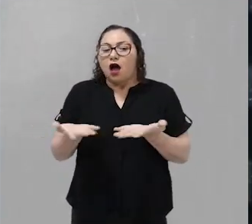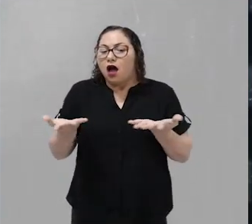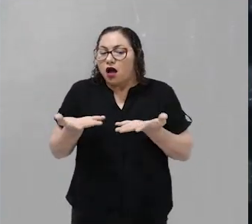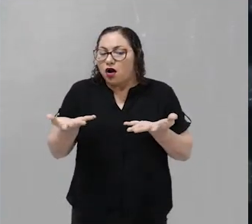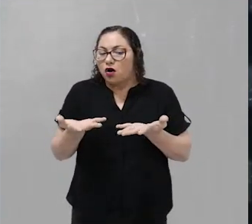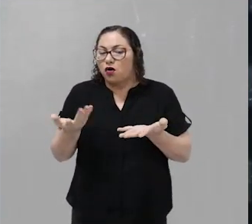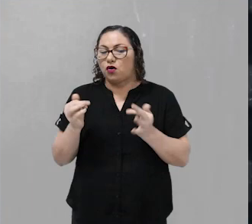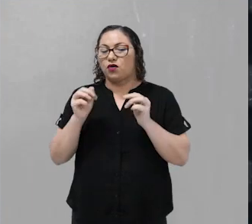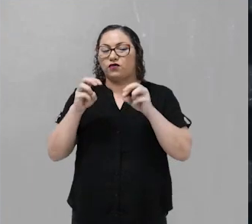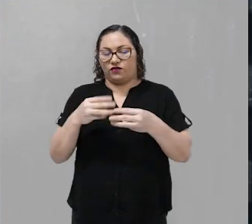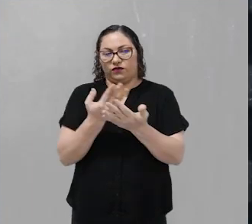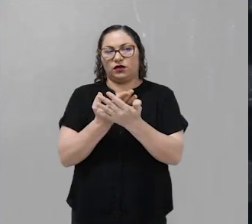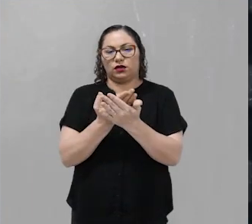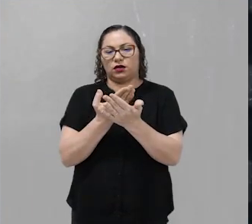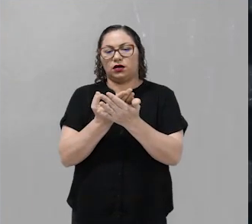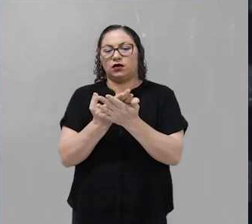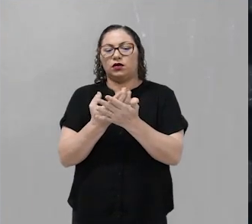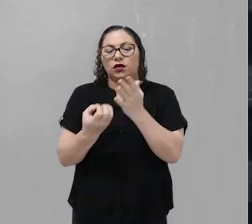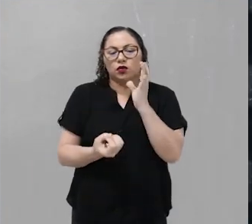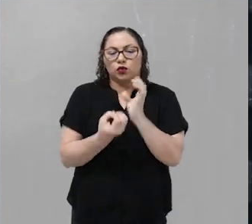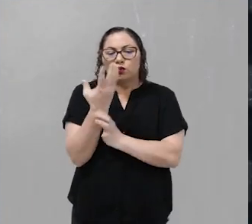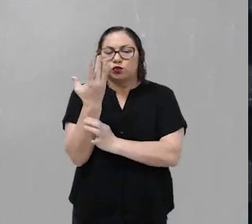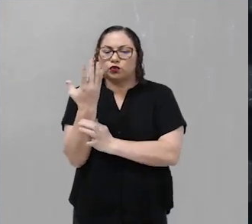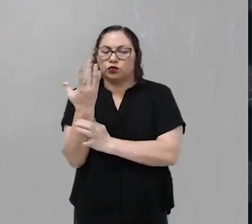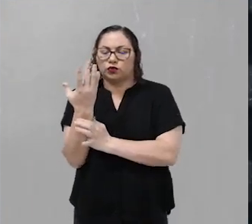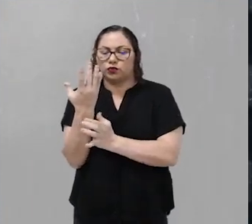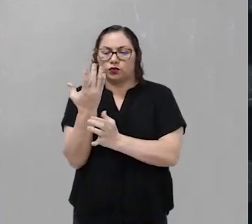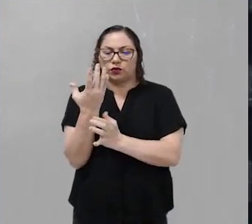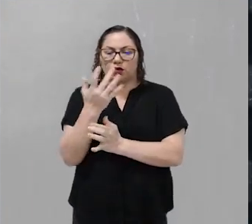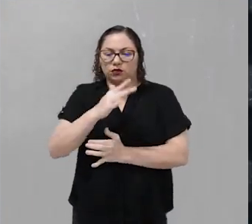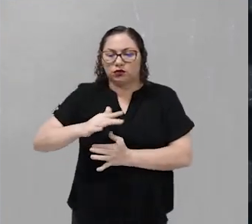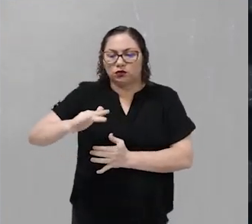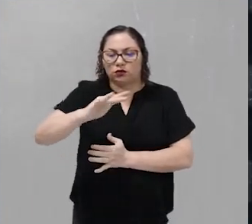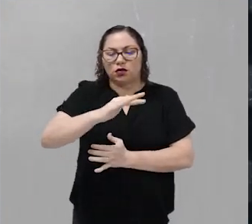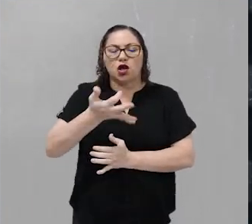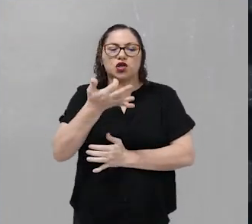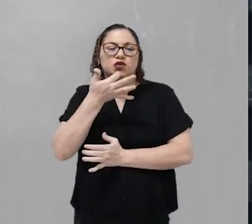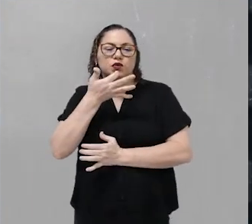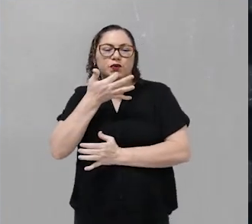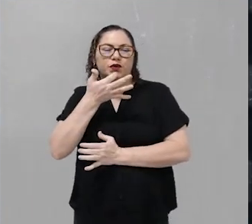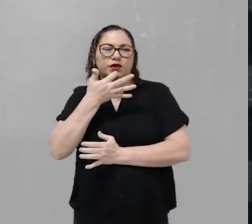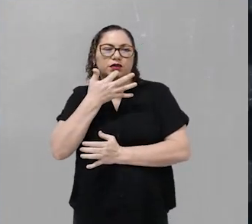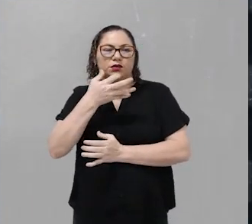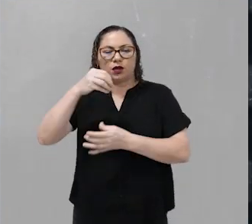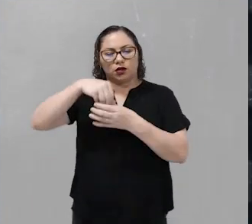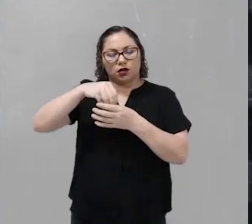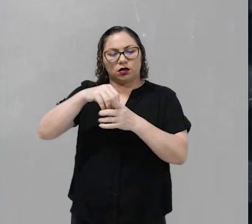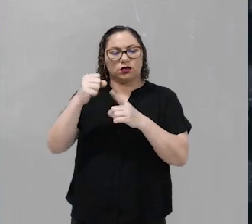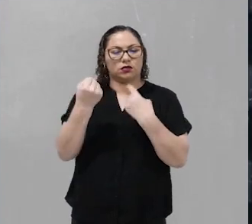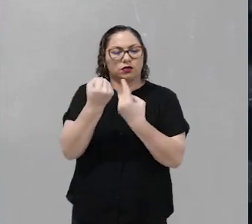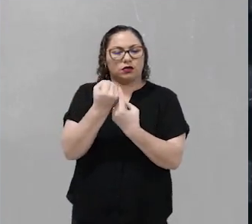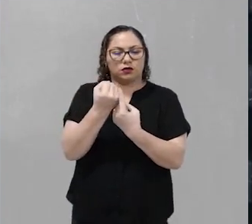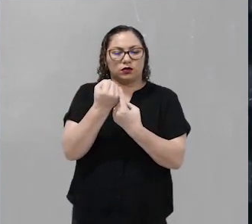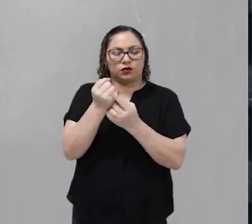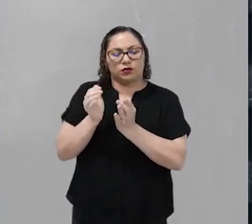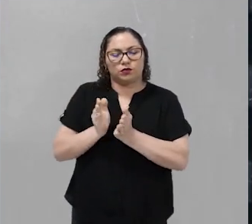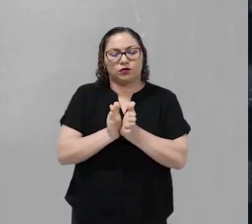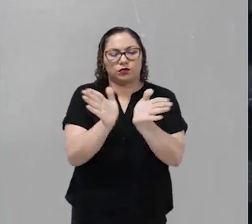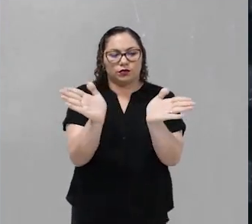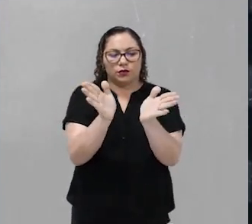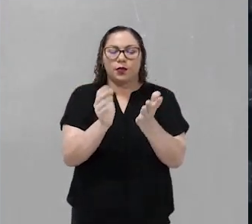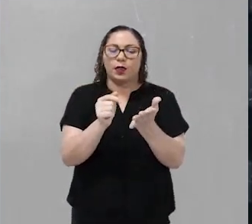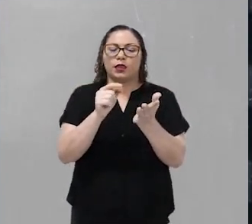parte final da aula, que é o surgimento de uma área do conhecimento na sociologia, de um ramo, melhor dizendo, da